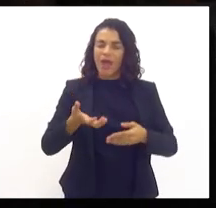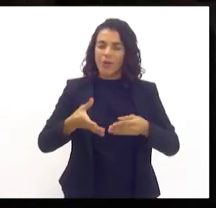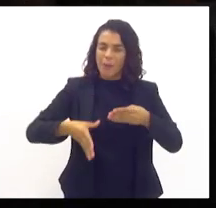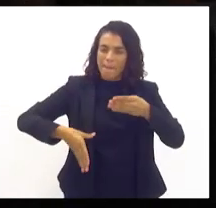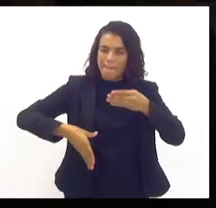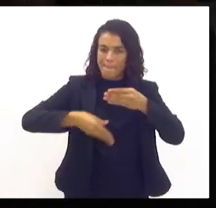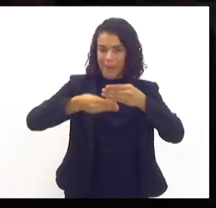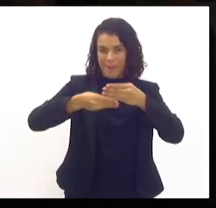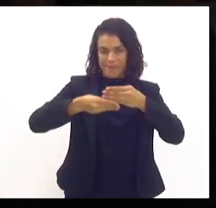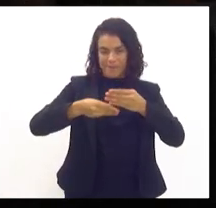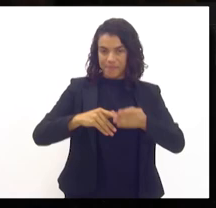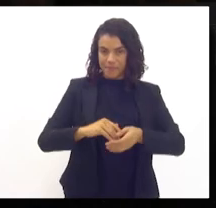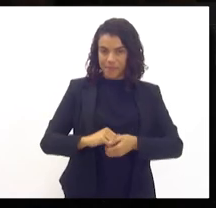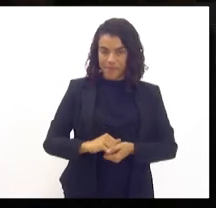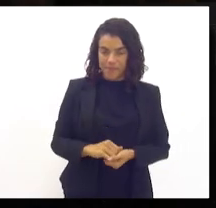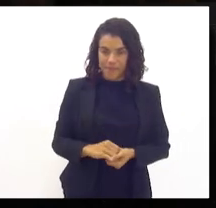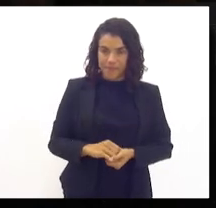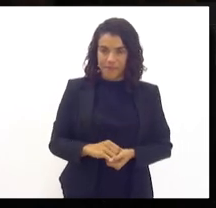questões.